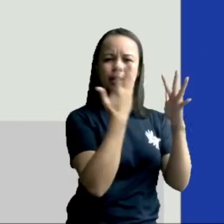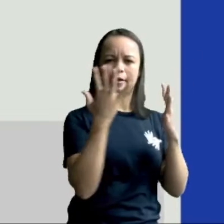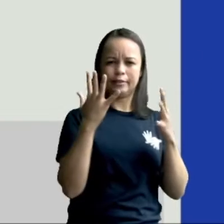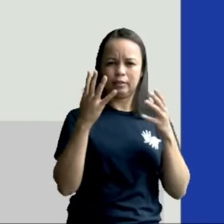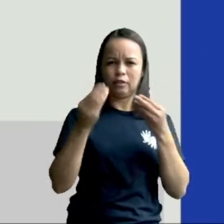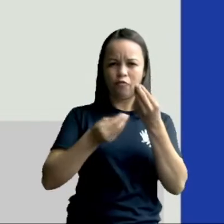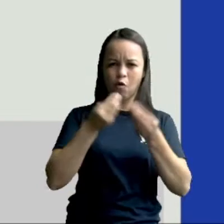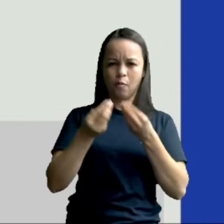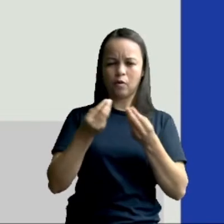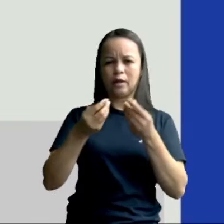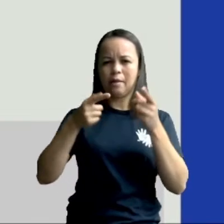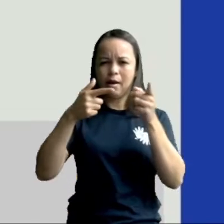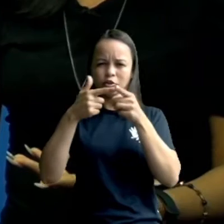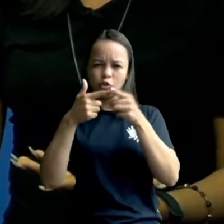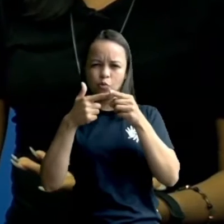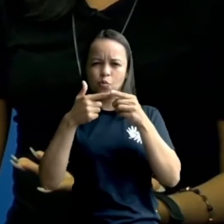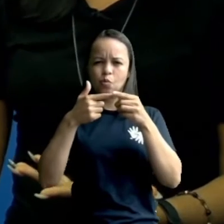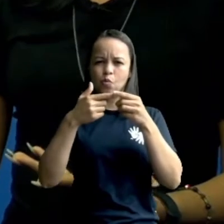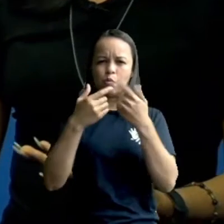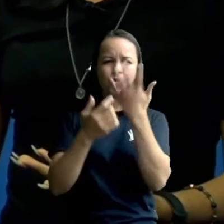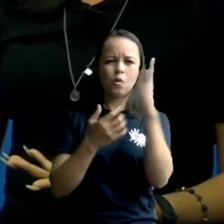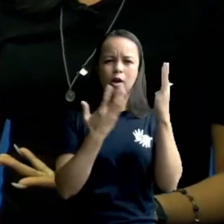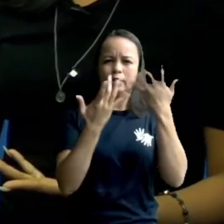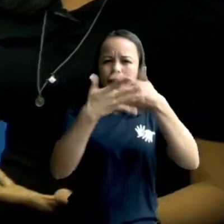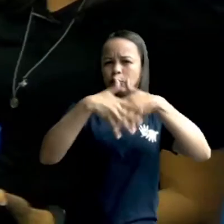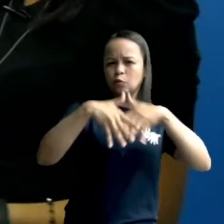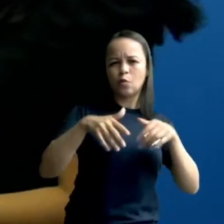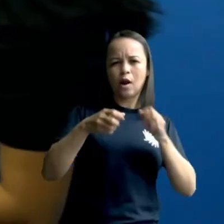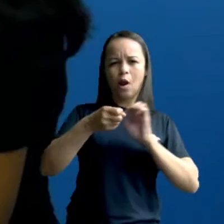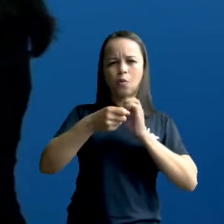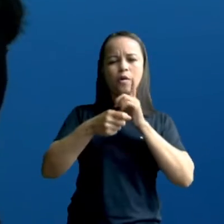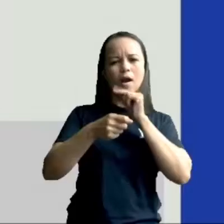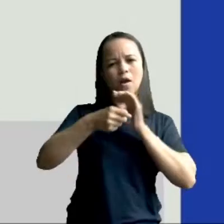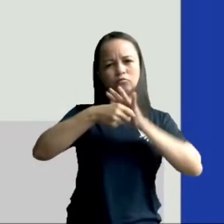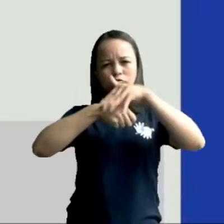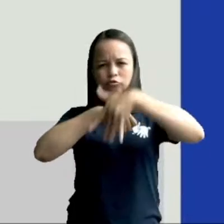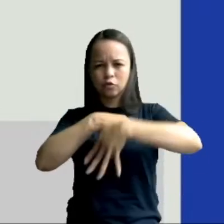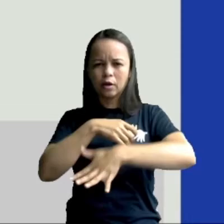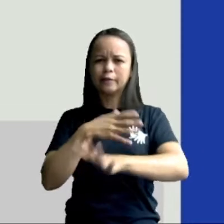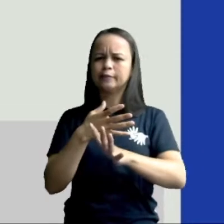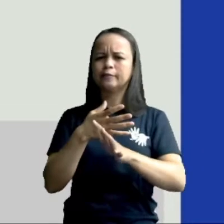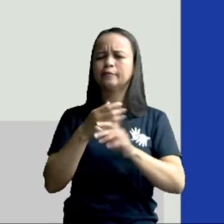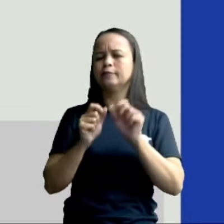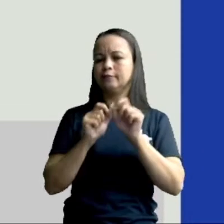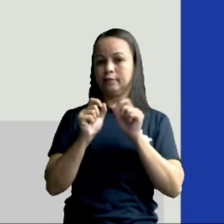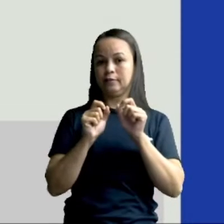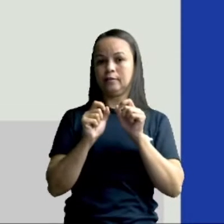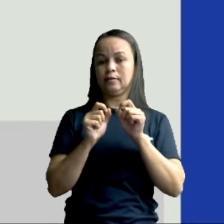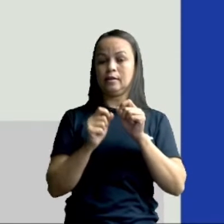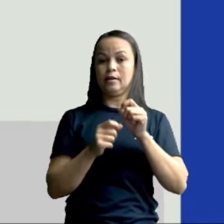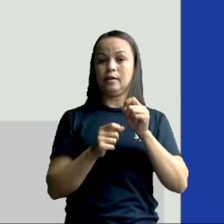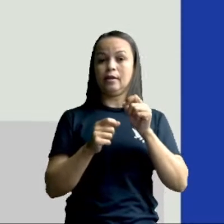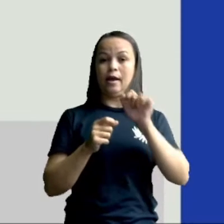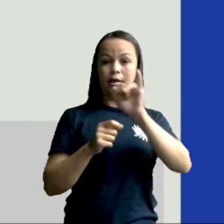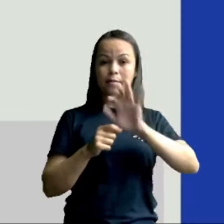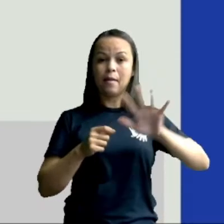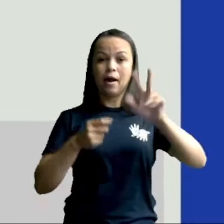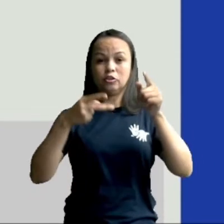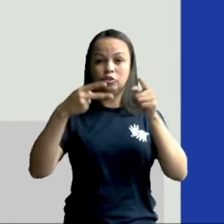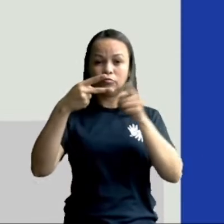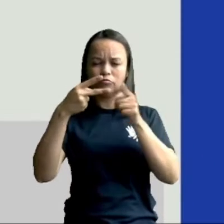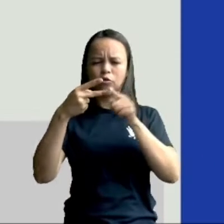viu na imagem 1? Cachoeira, natureza? Sim, né? E na imagem 2, quem foi que criou